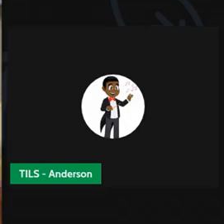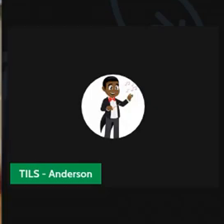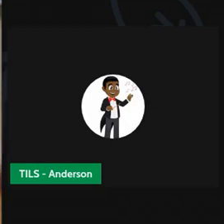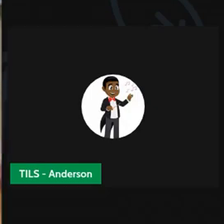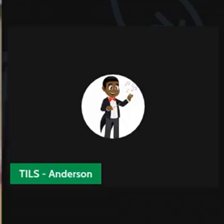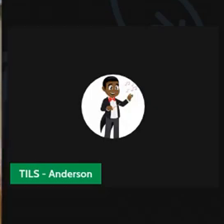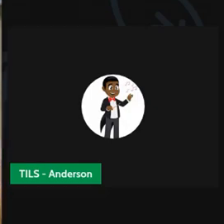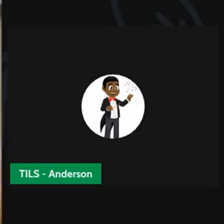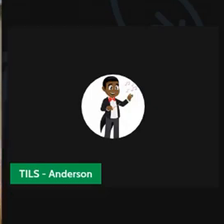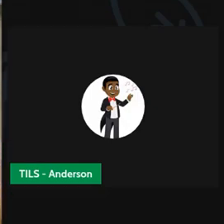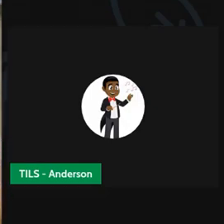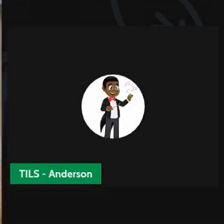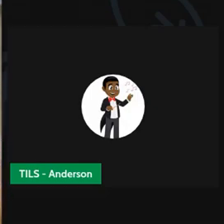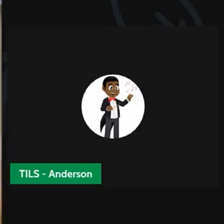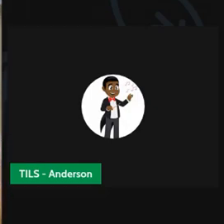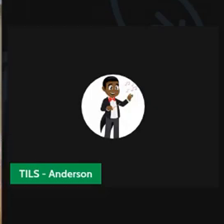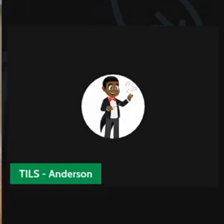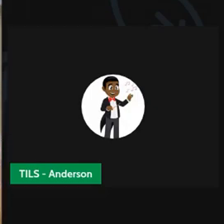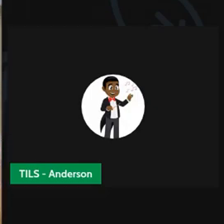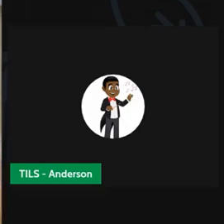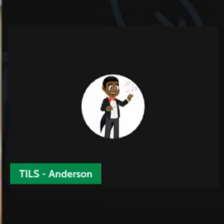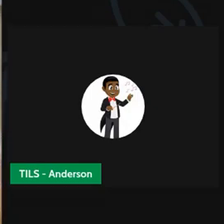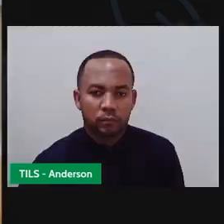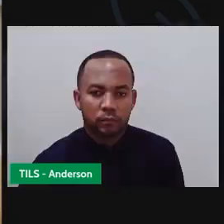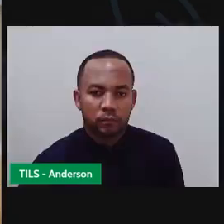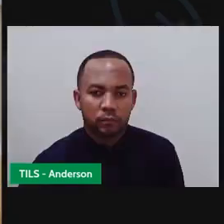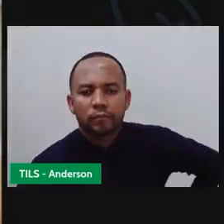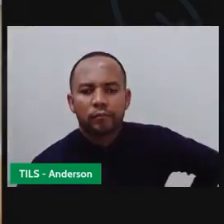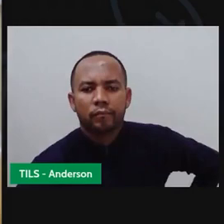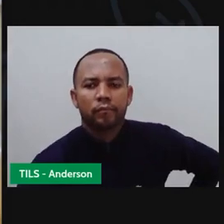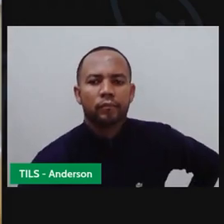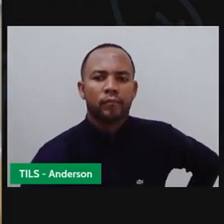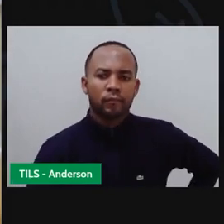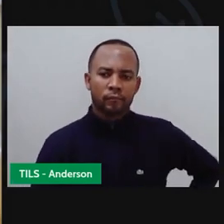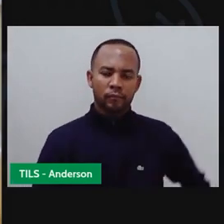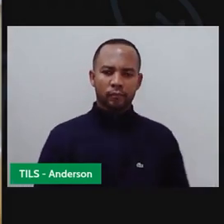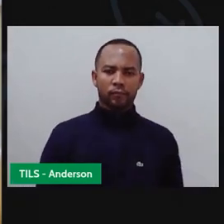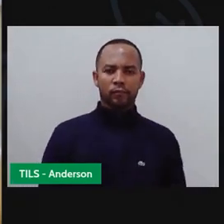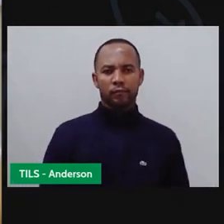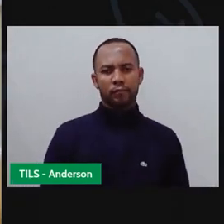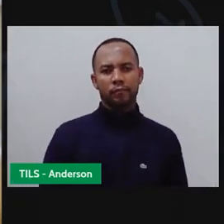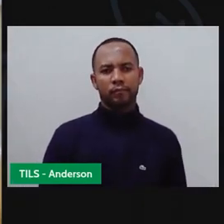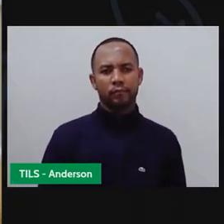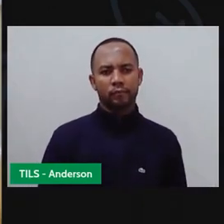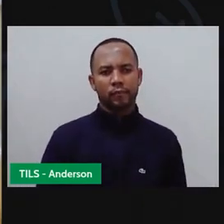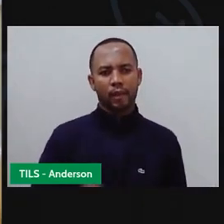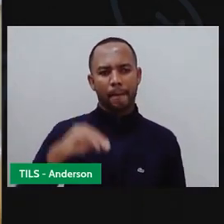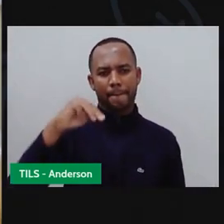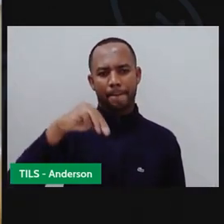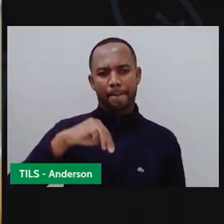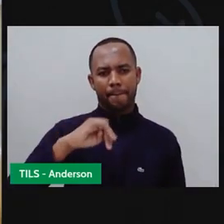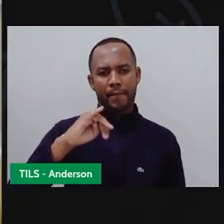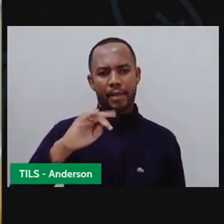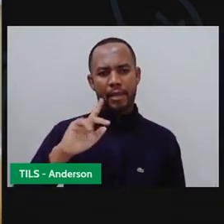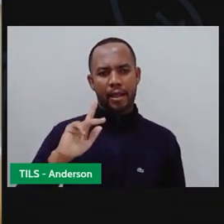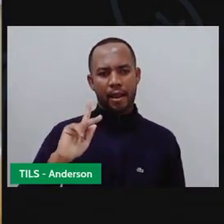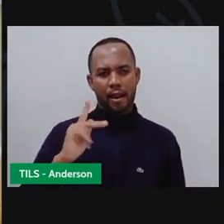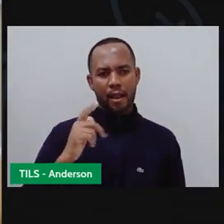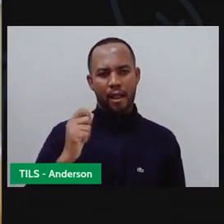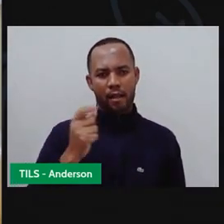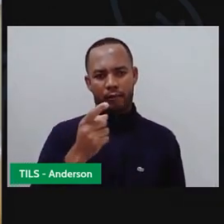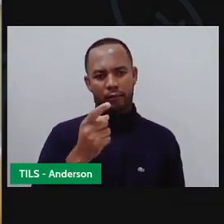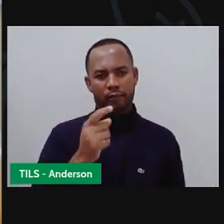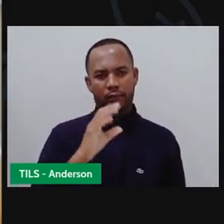inclusive tá em slide aí né isso milha centena dezena o que unidades certo